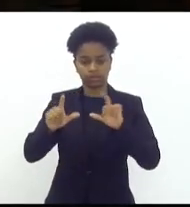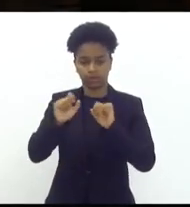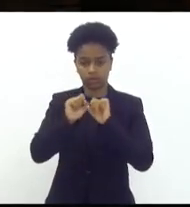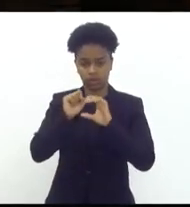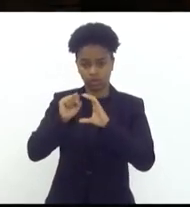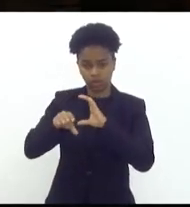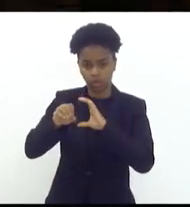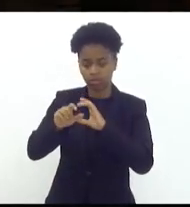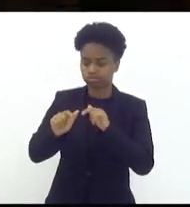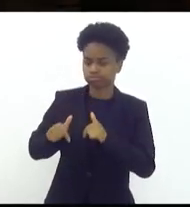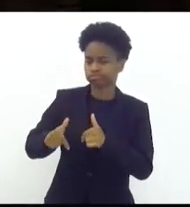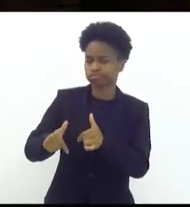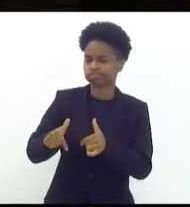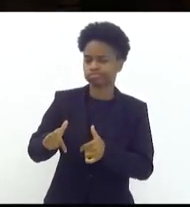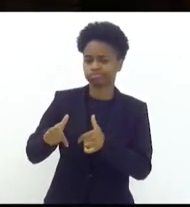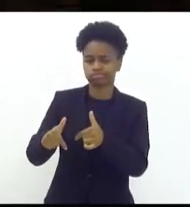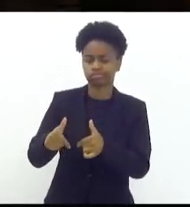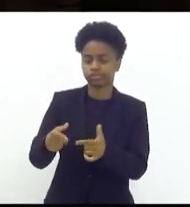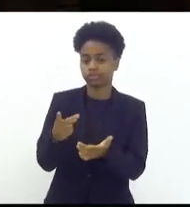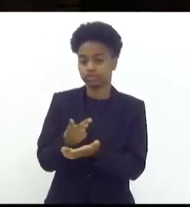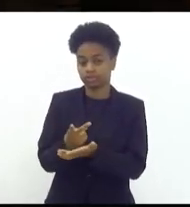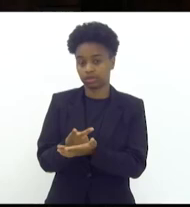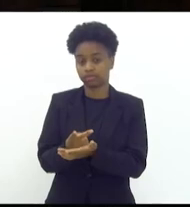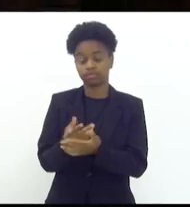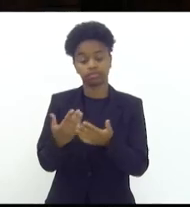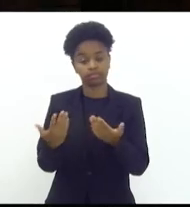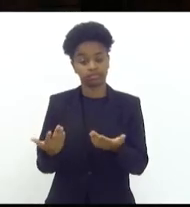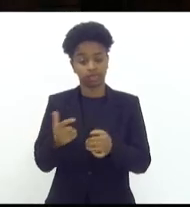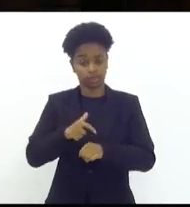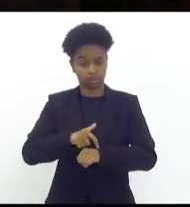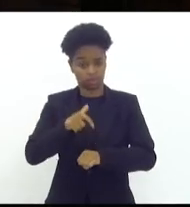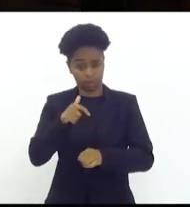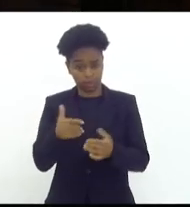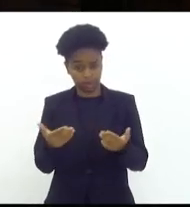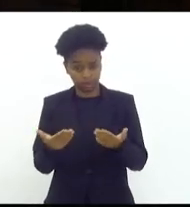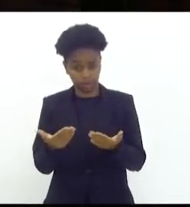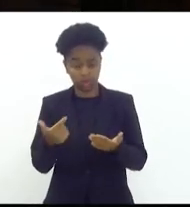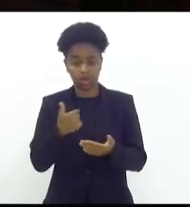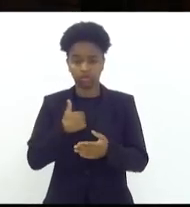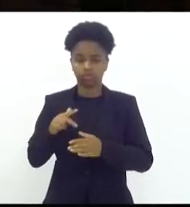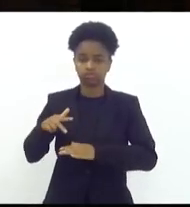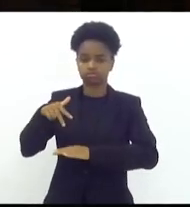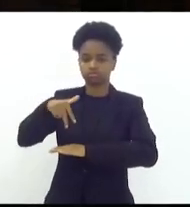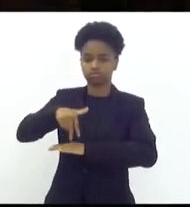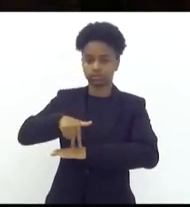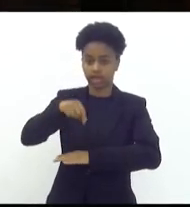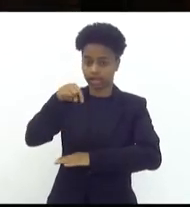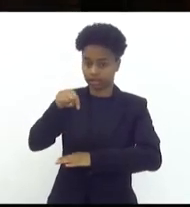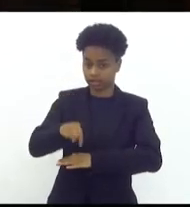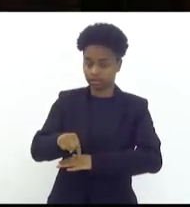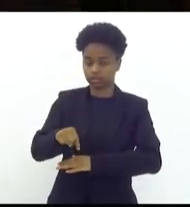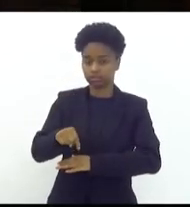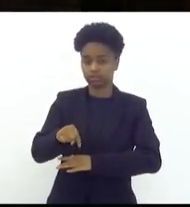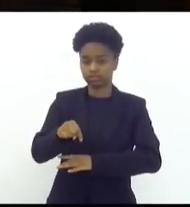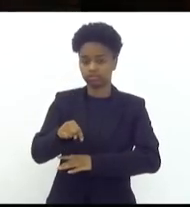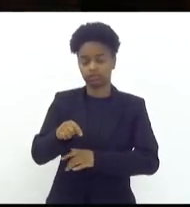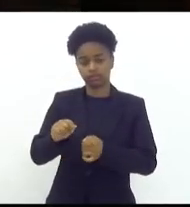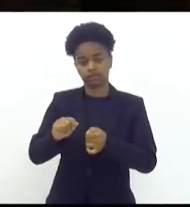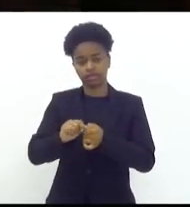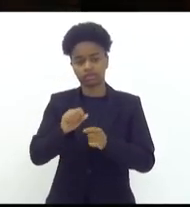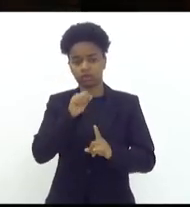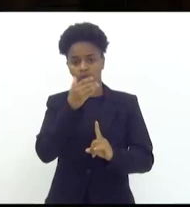acontecer e neste momento eu venho a essa Tribuna para fazer essa